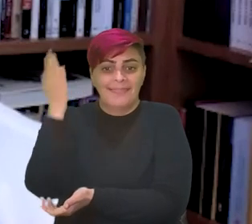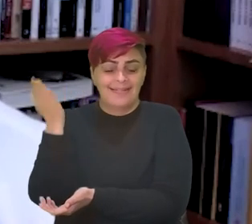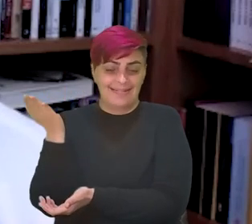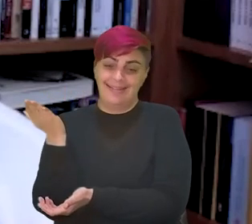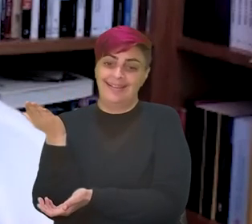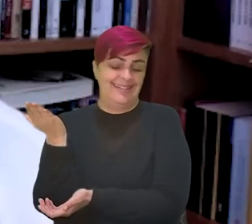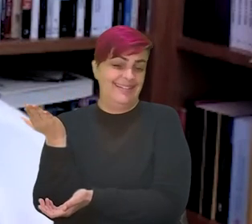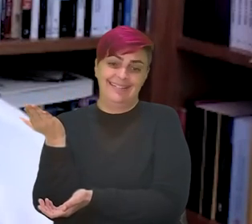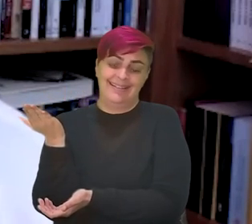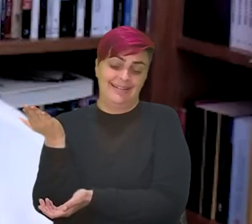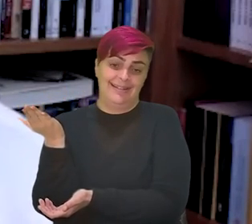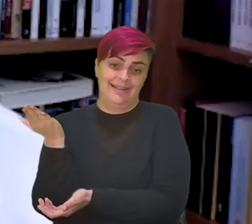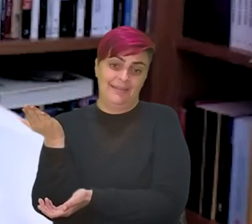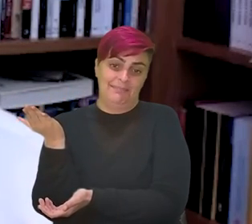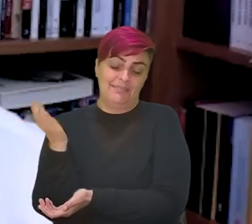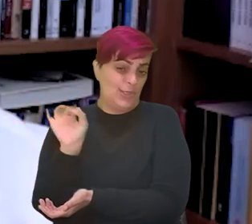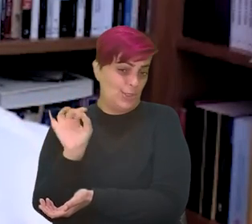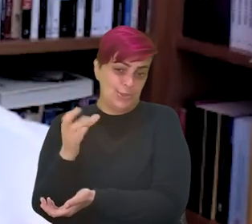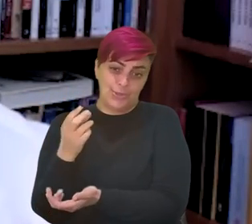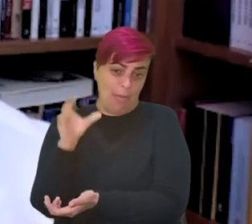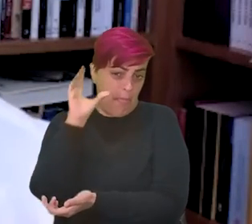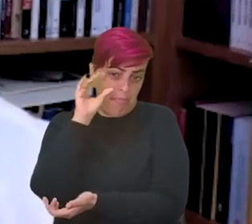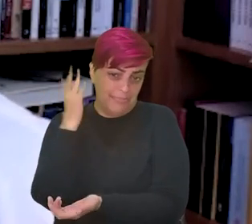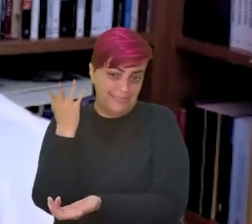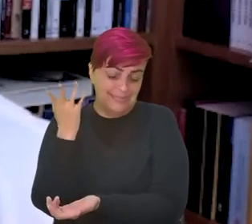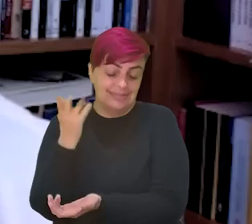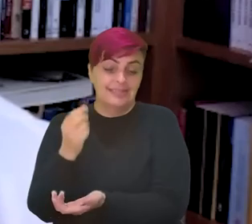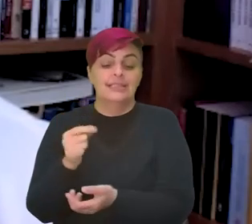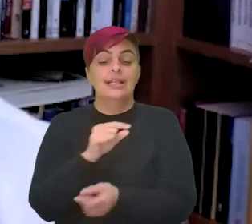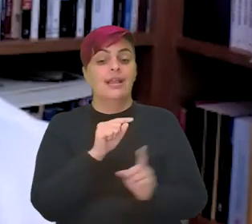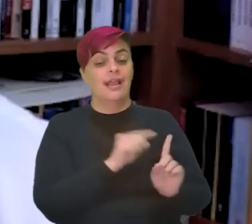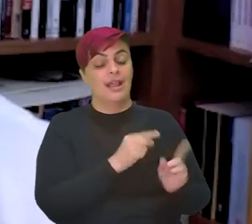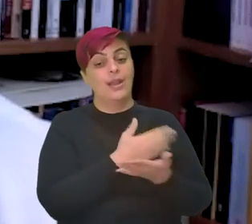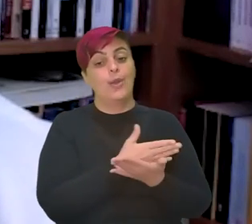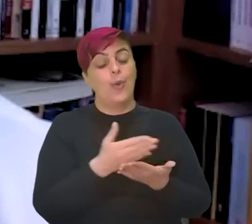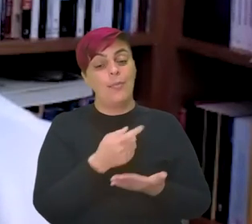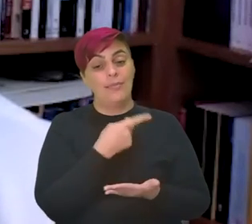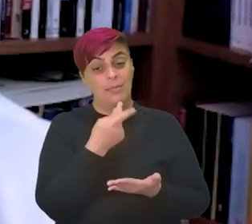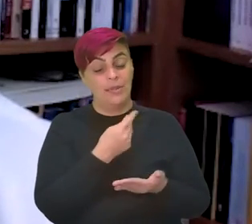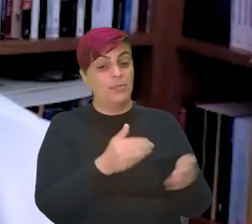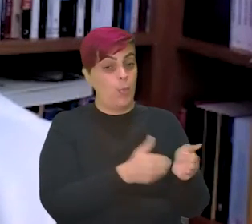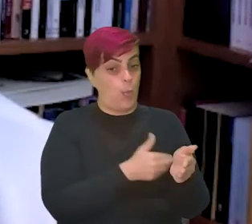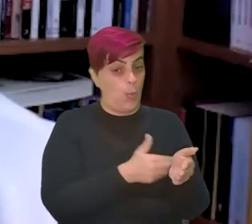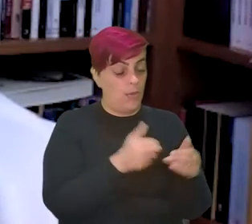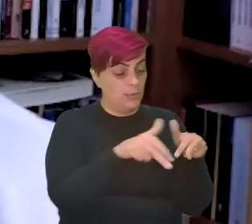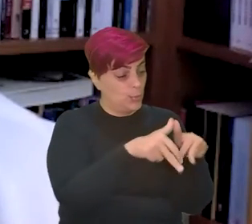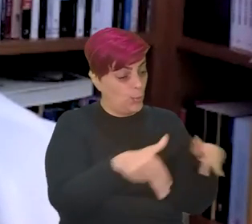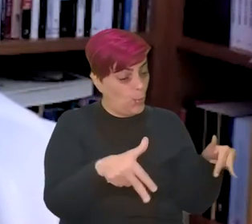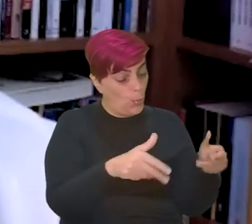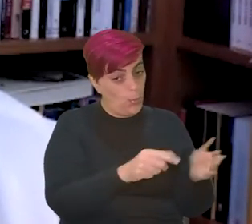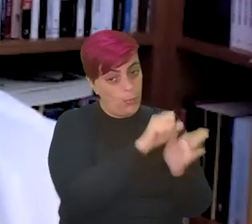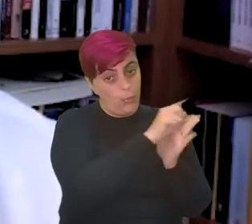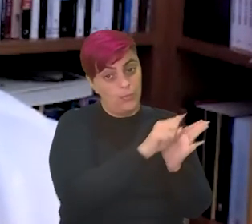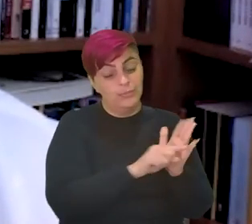não... é uma curiosidade, né? O Malinowski começa a chamar de mistério